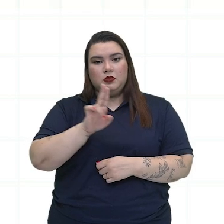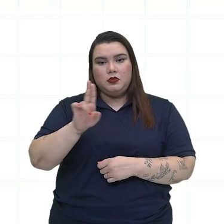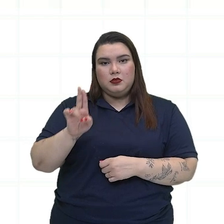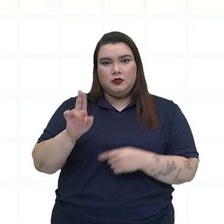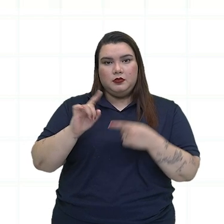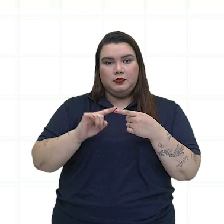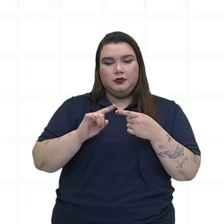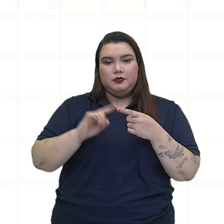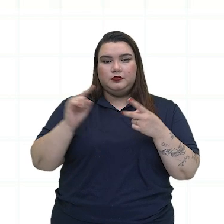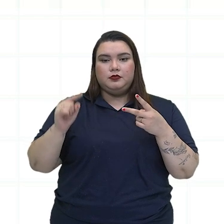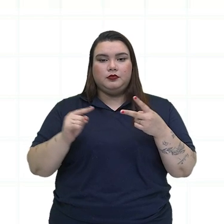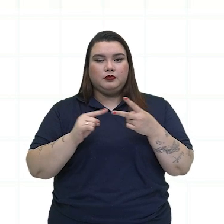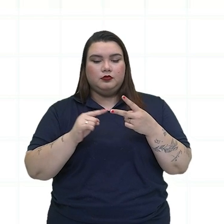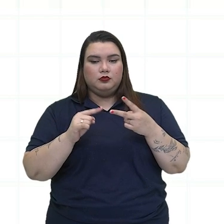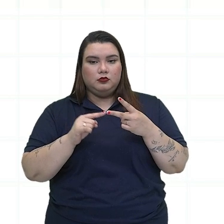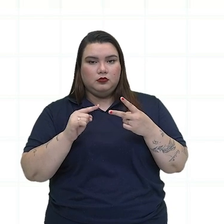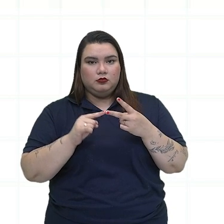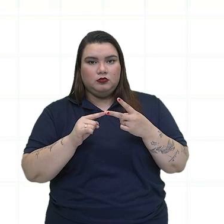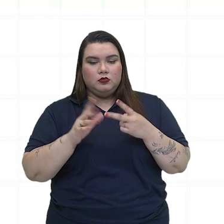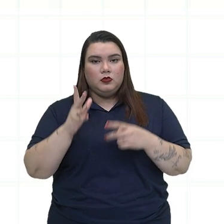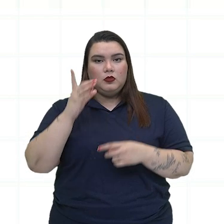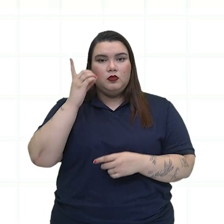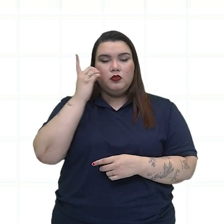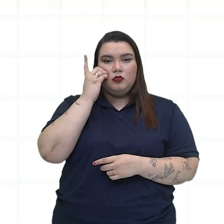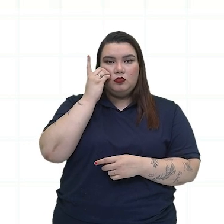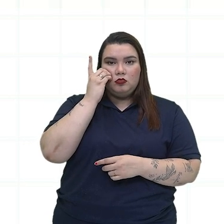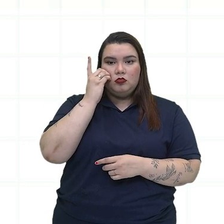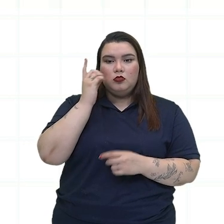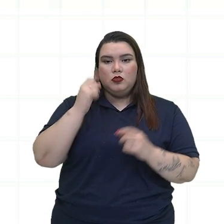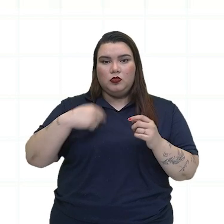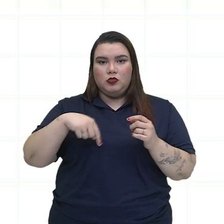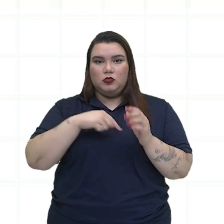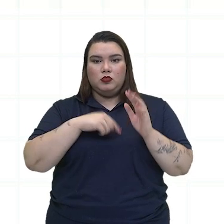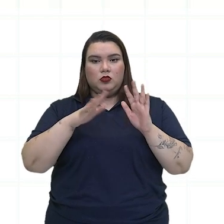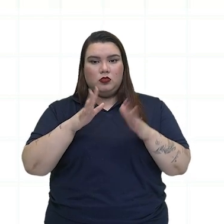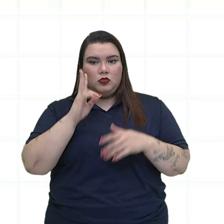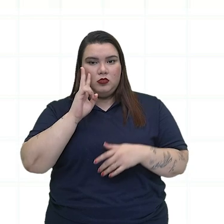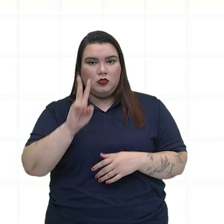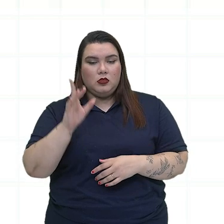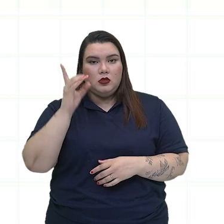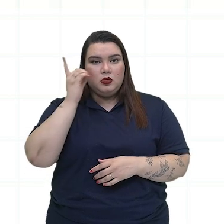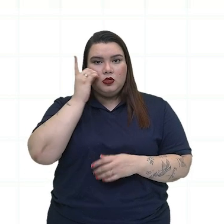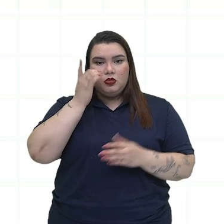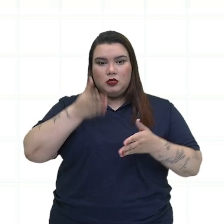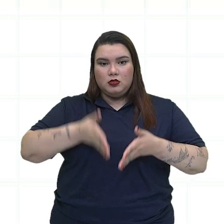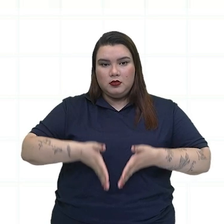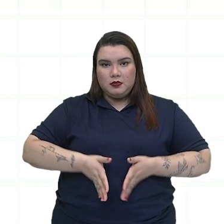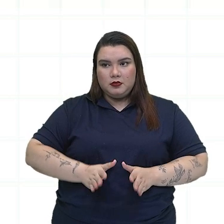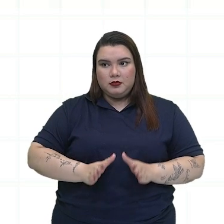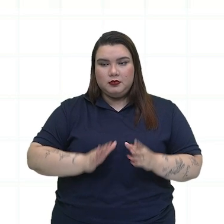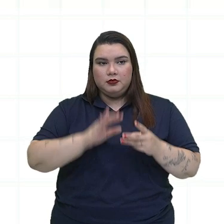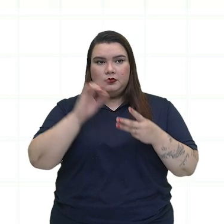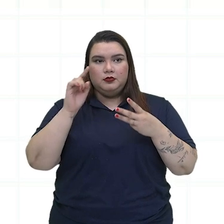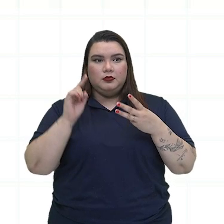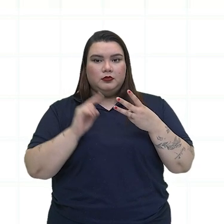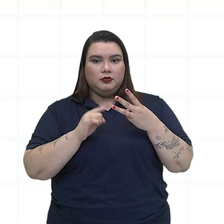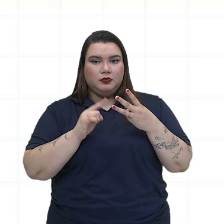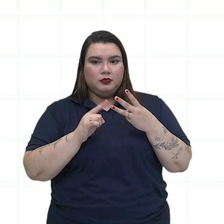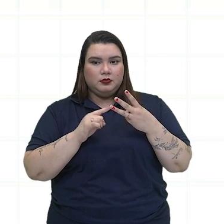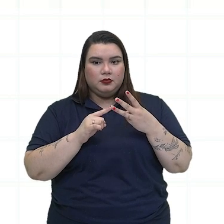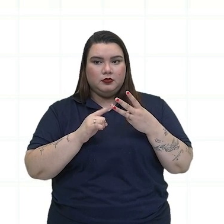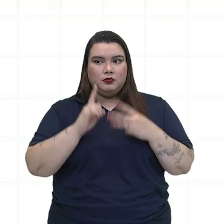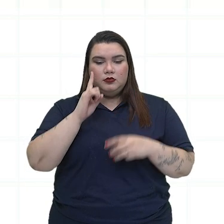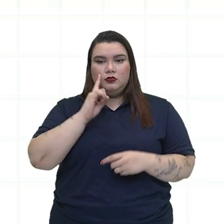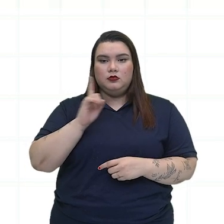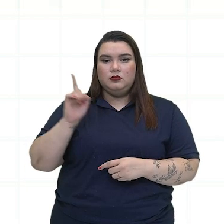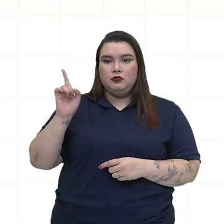name, que é o nome. Date of birth, que nós já vimos, que é a data de nascimento. E aqui, ó,